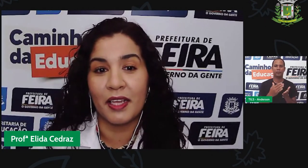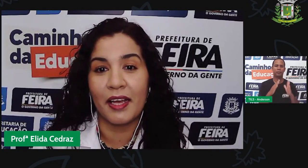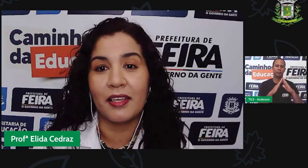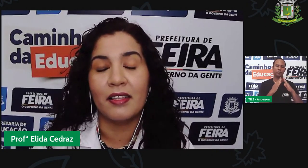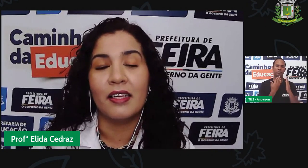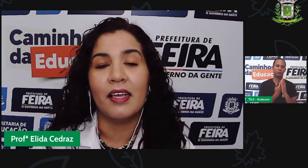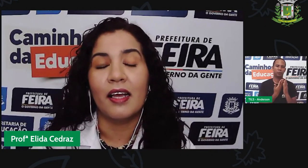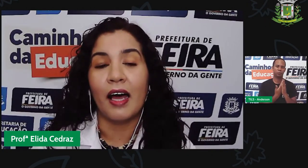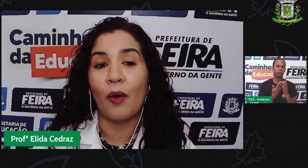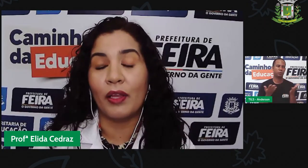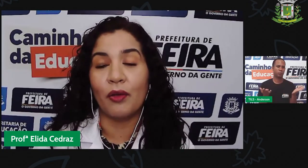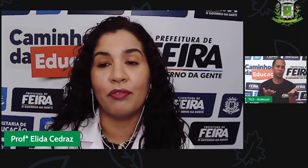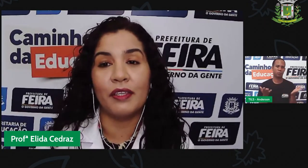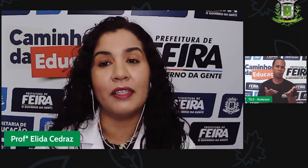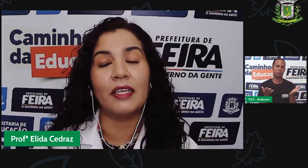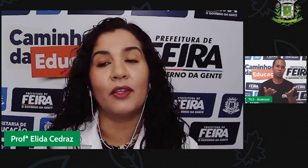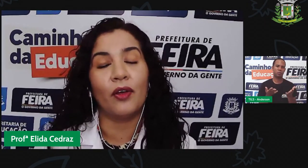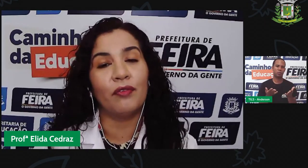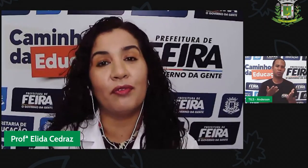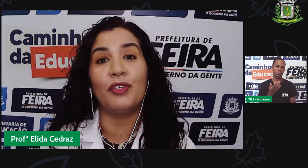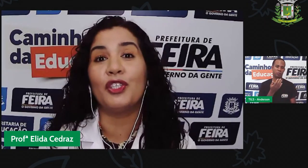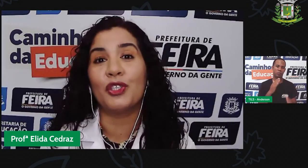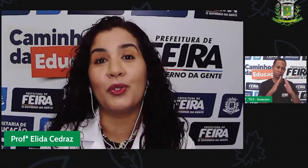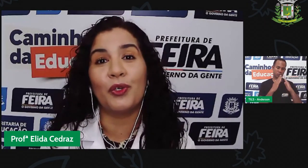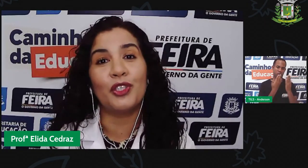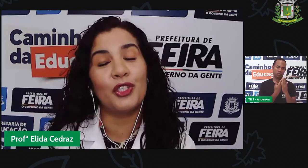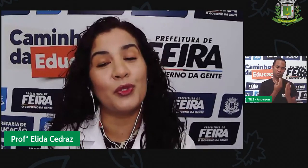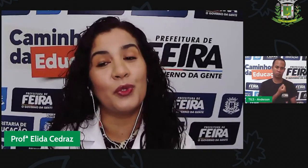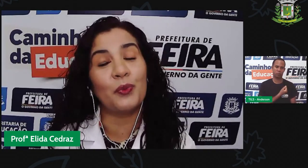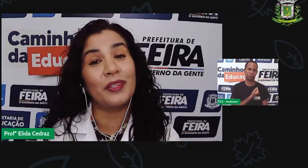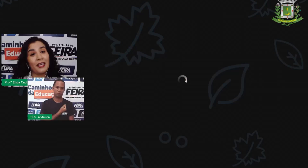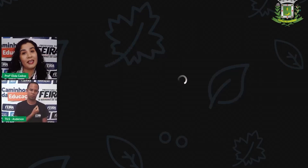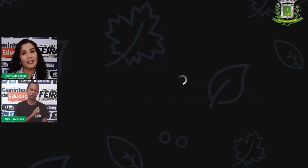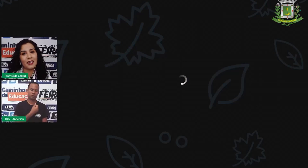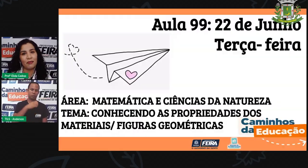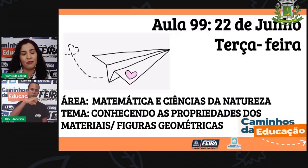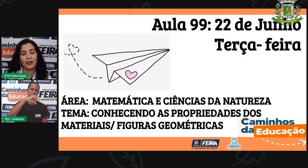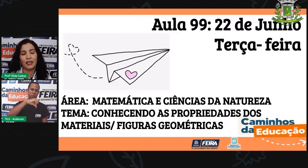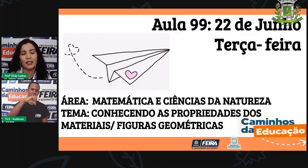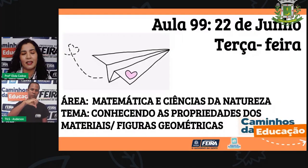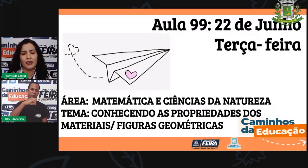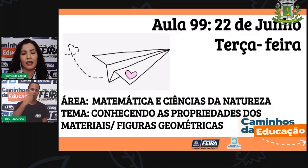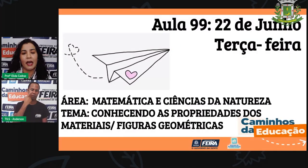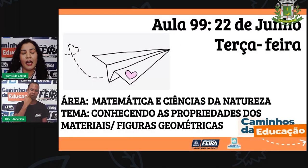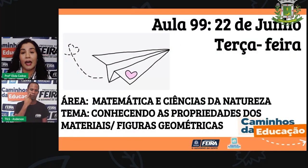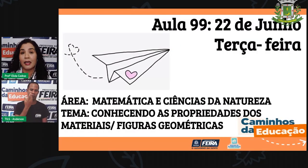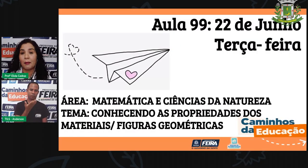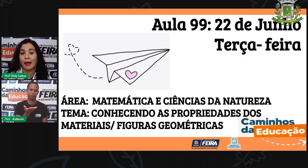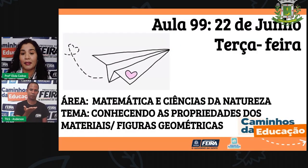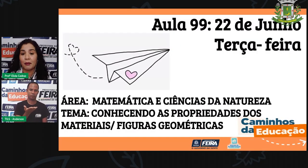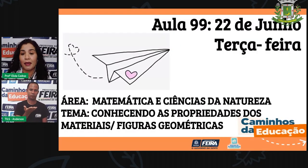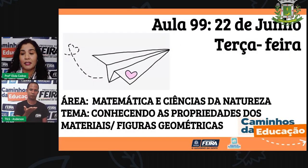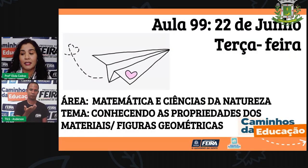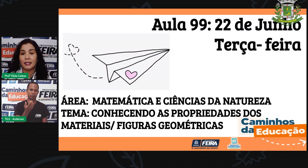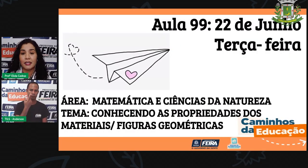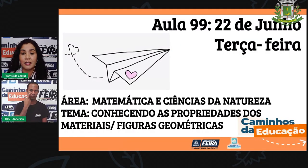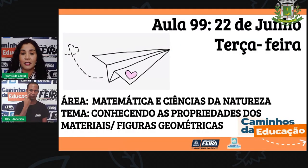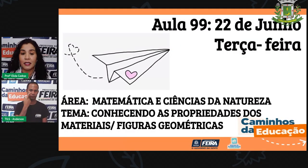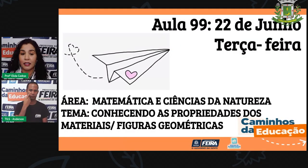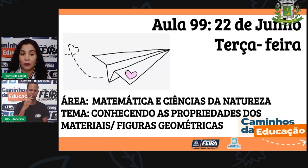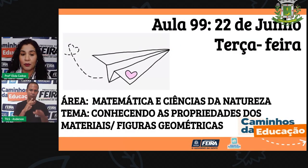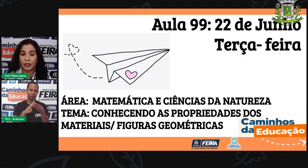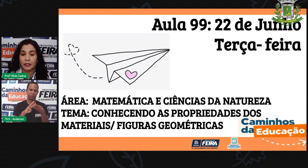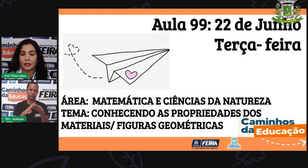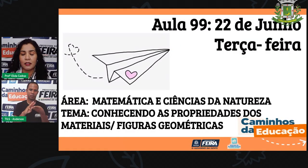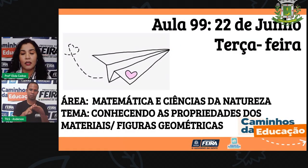vamos lá? Aula 99, 22 de junho, terça-feira. A área Matemática e Ciências